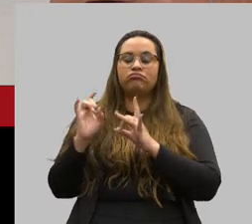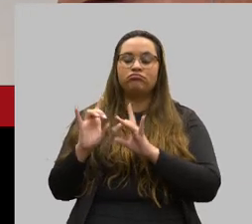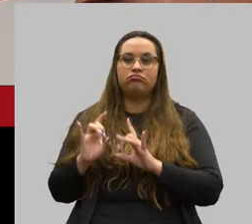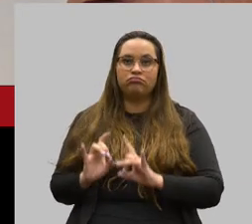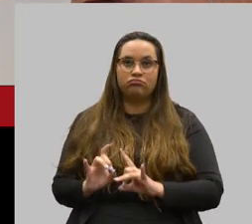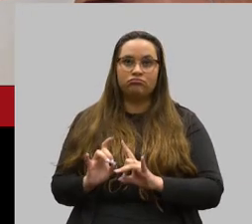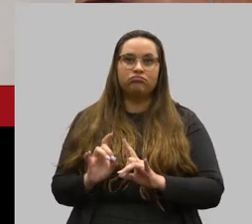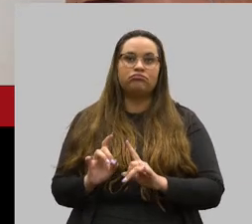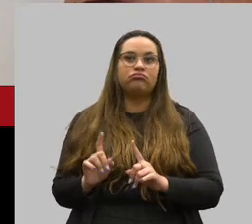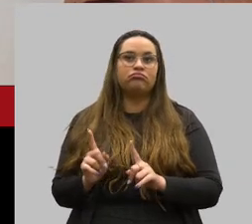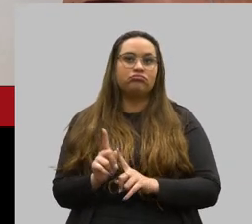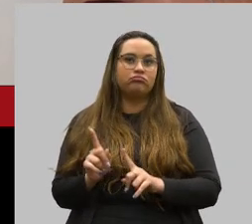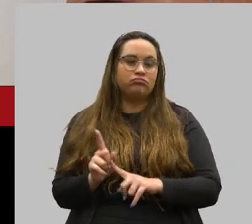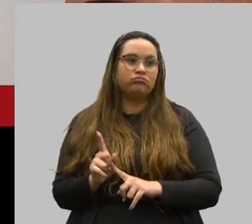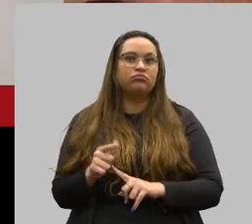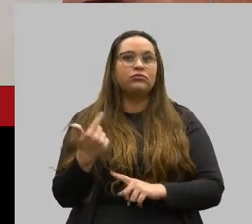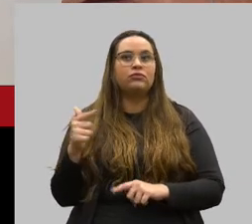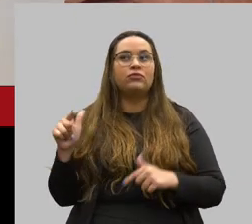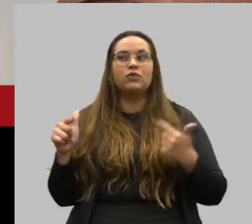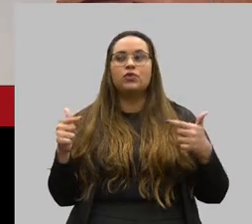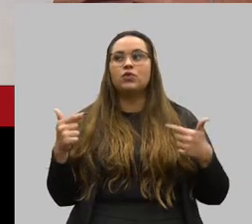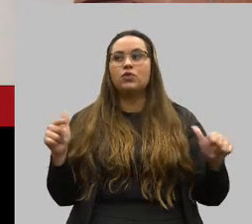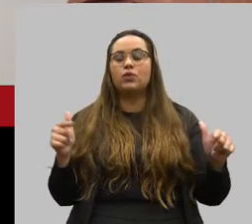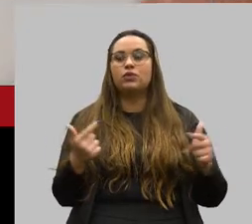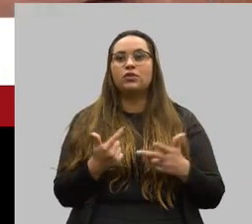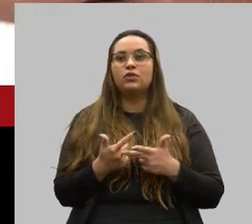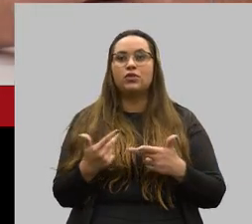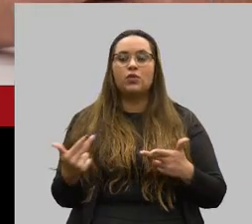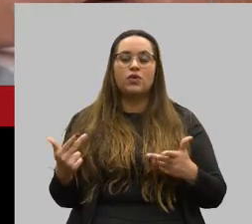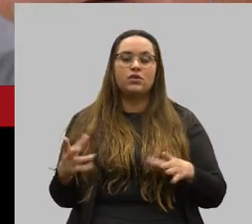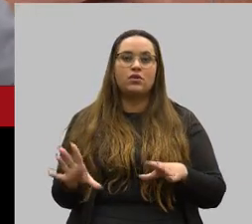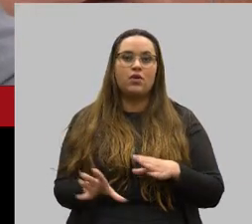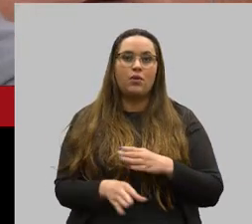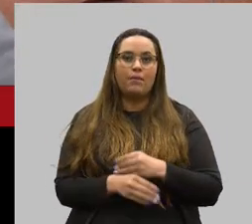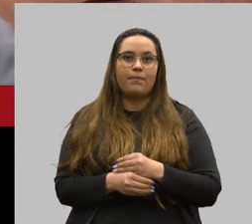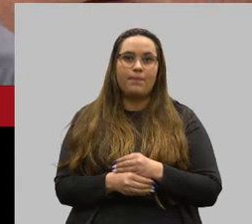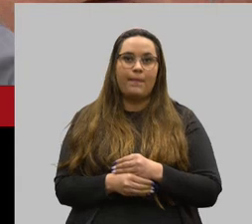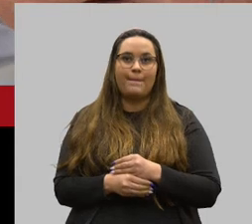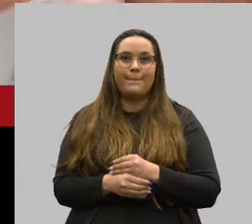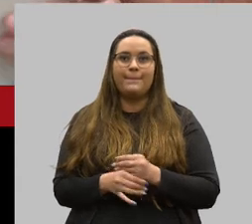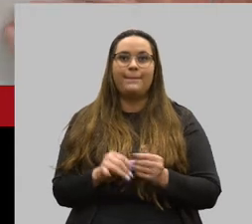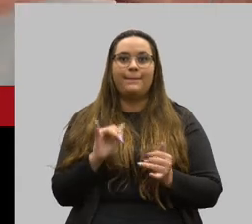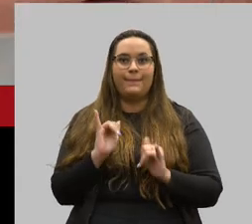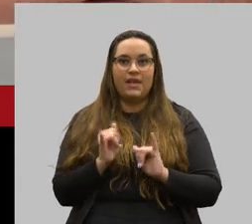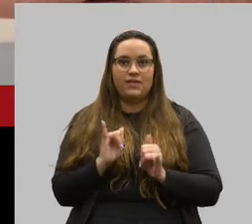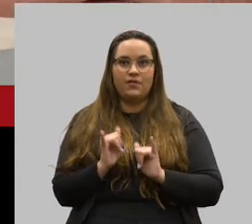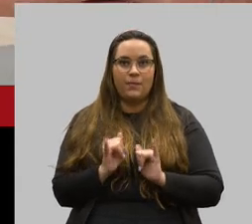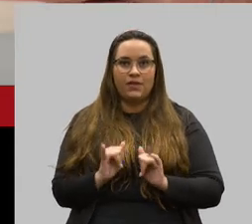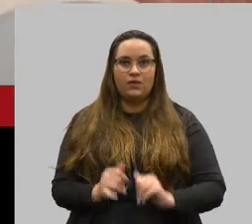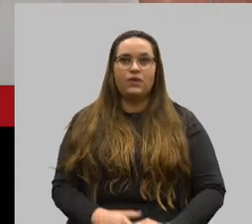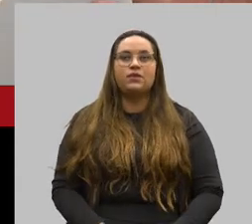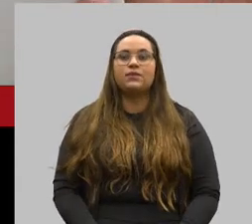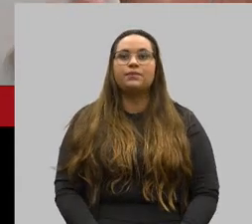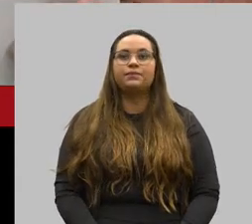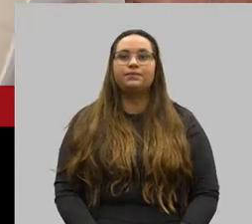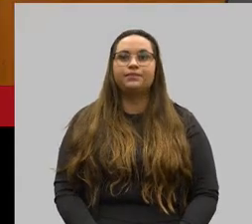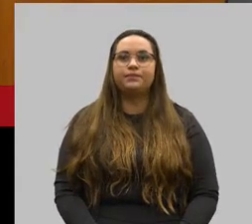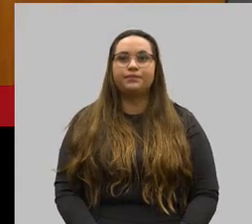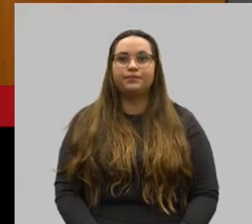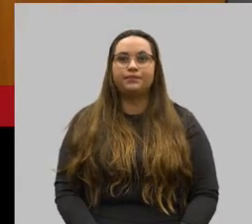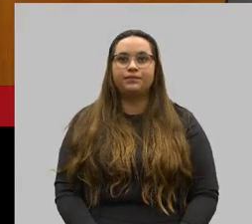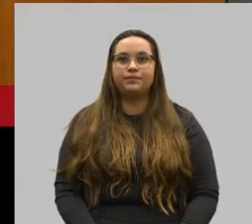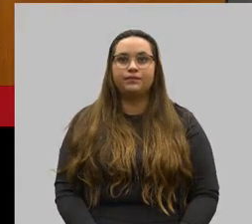transferência de convênios e de outras fontes Extraordinárias em complementação às informações Cadê